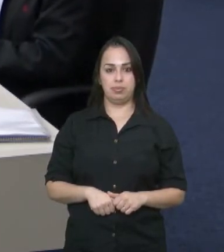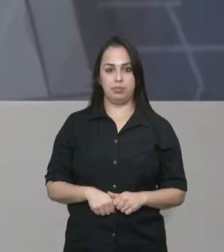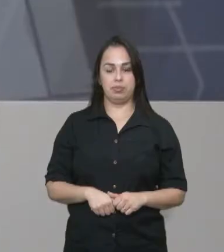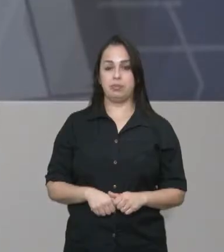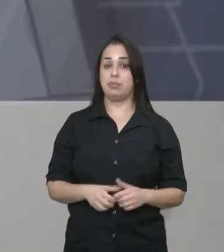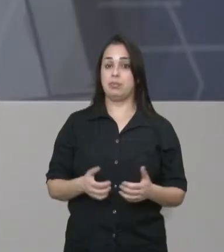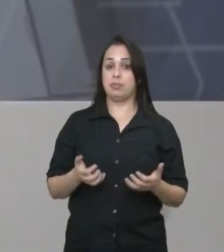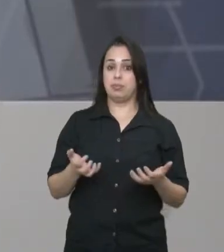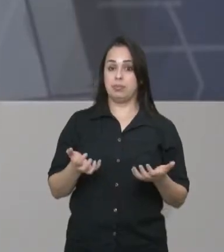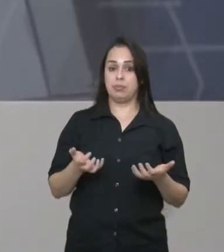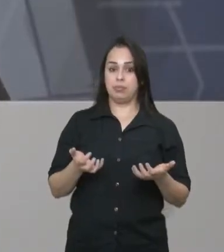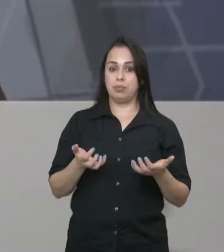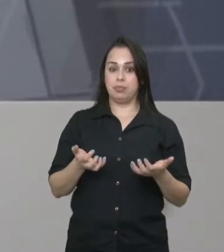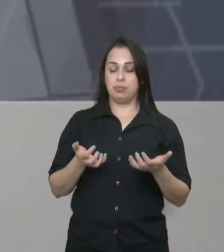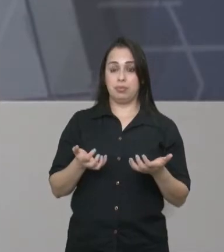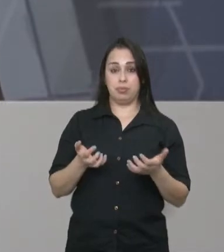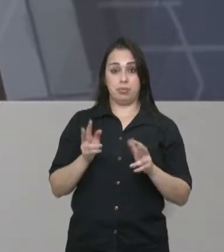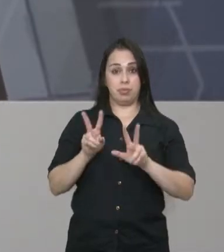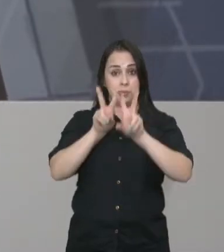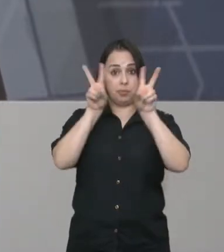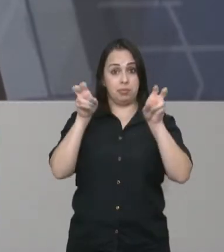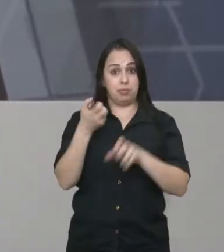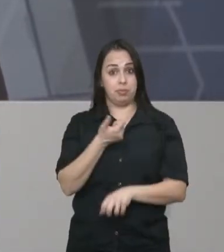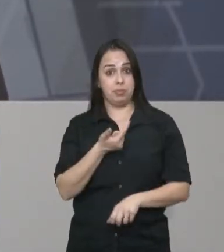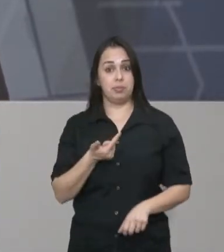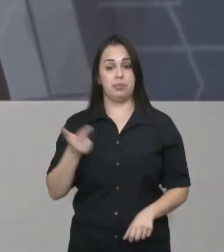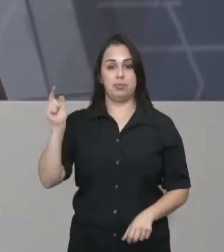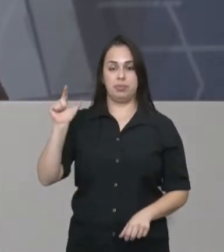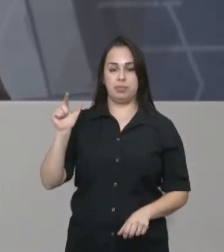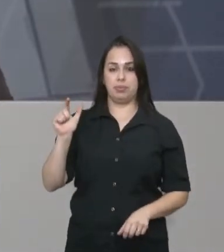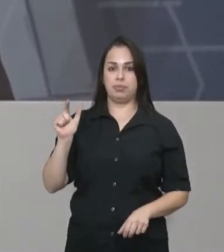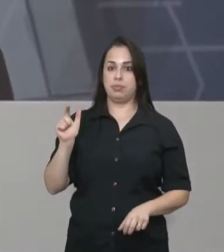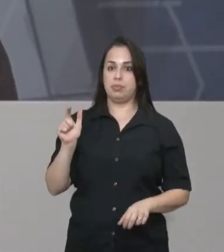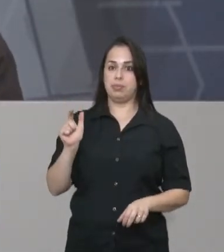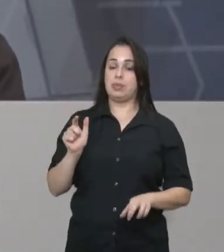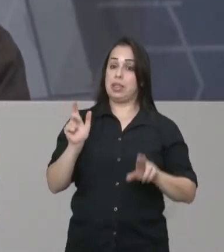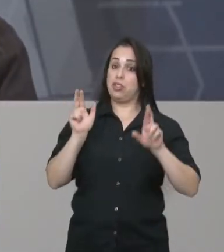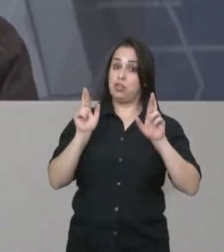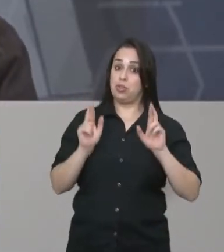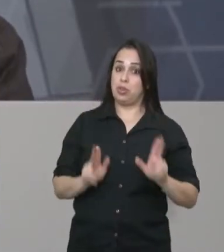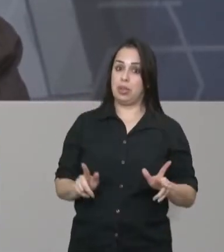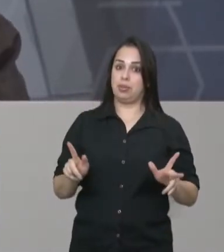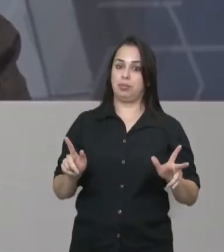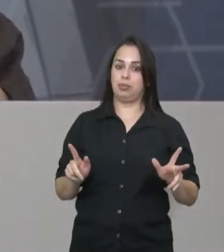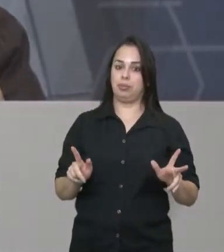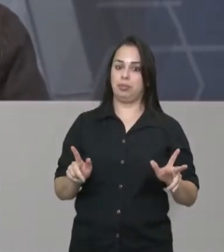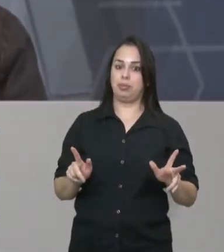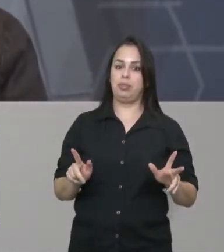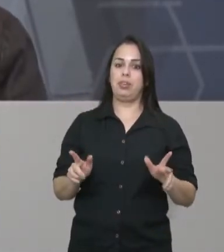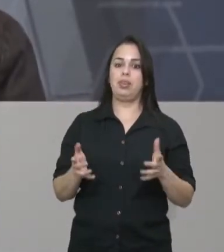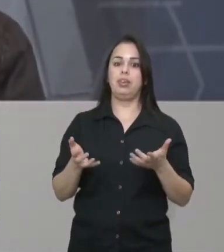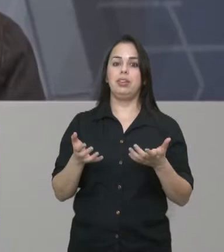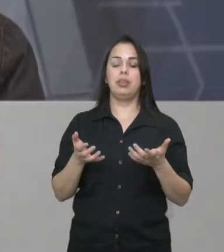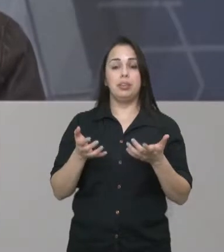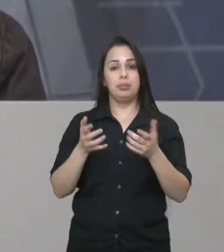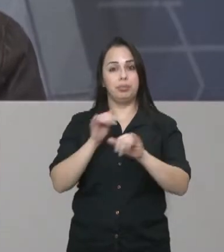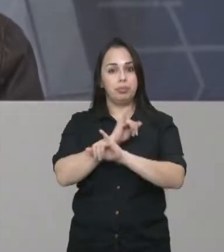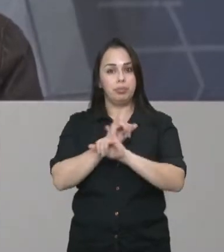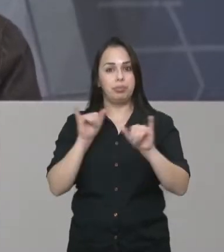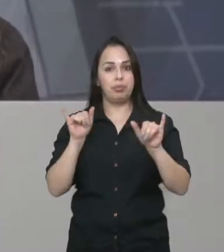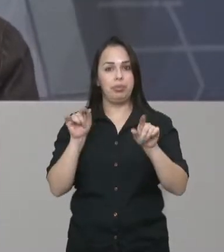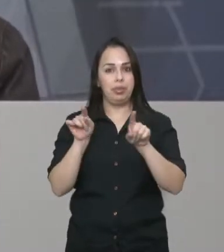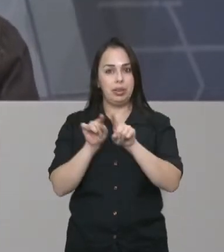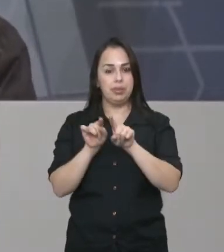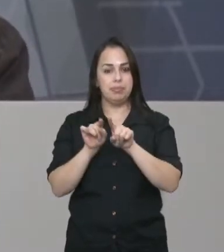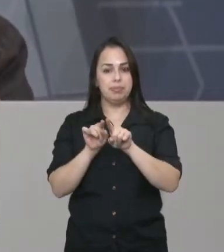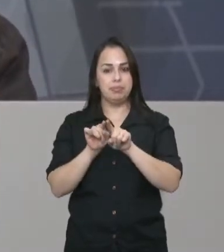Eu queria aqui abordar um outro assunto agora, diferente desse, mas dizer aqui que eu também tenho